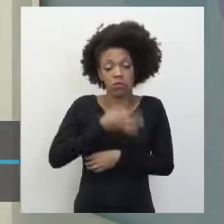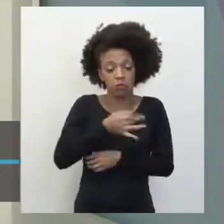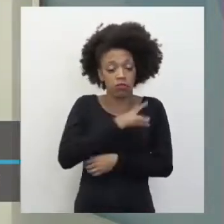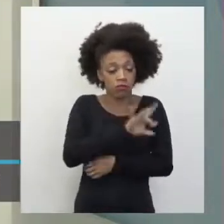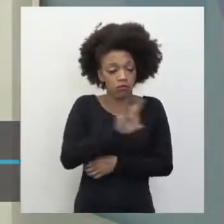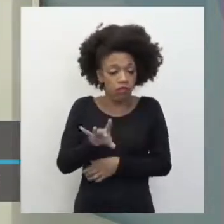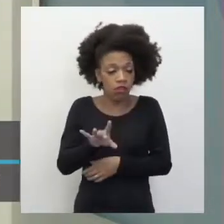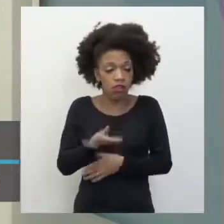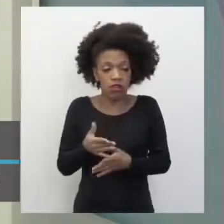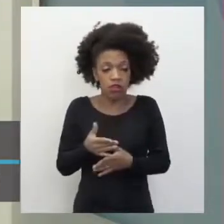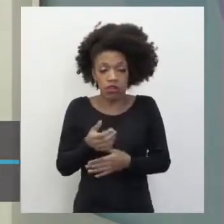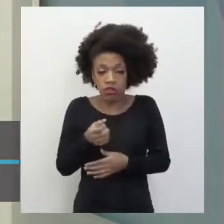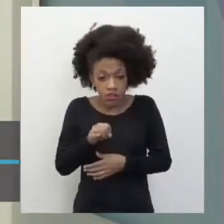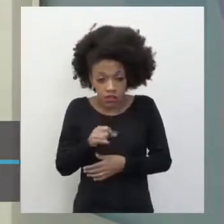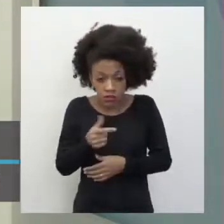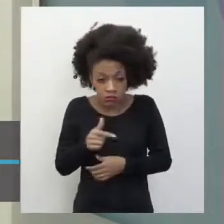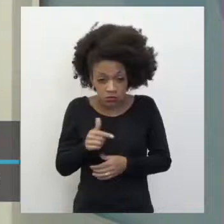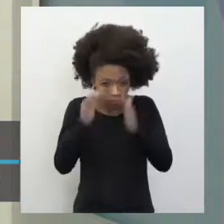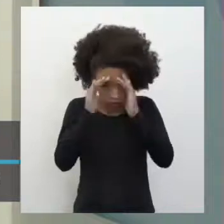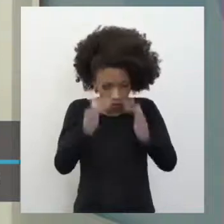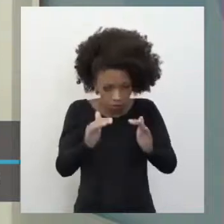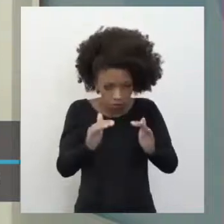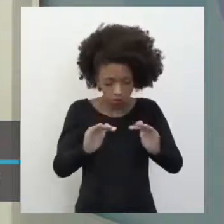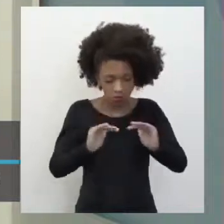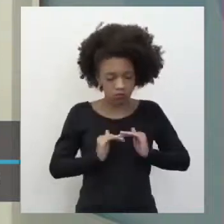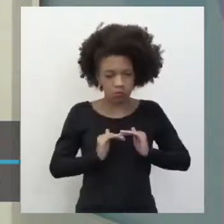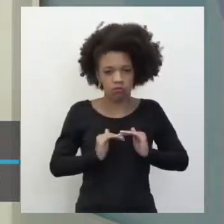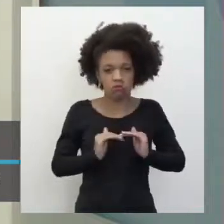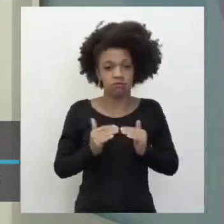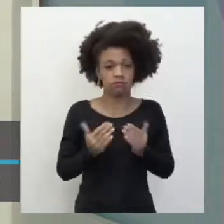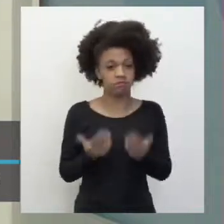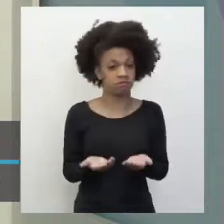sem a gente respeitar o ponto de vista, né, do outro, na verdade,